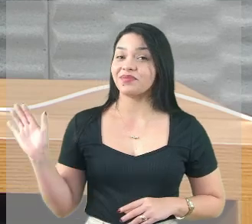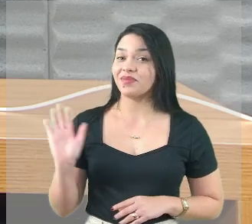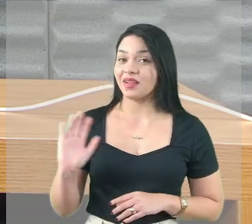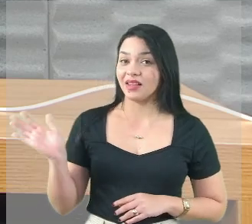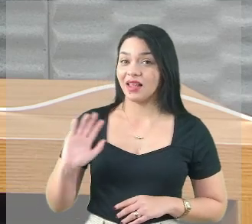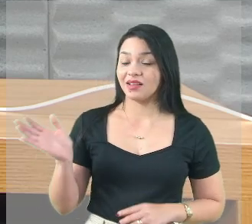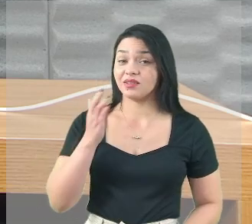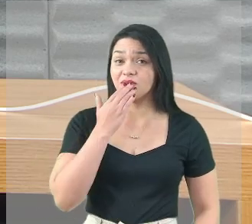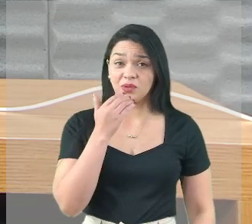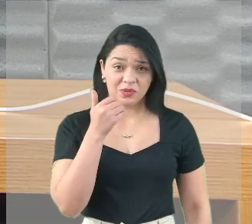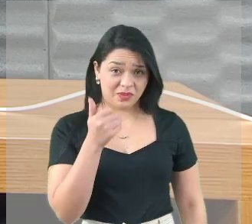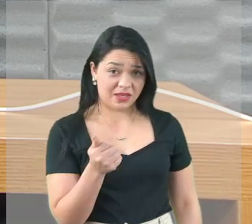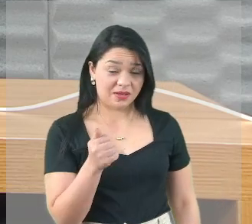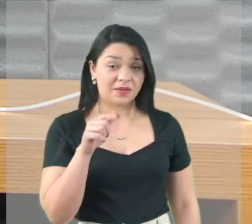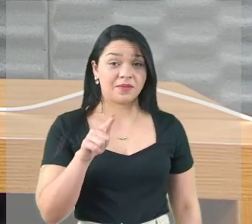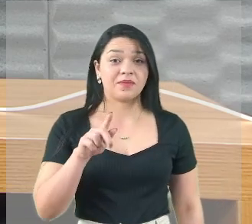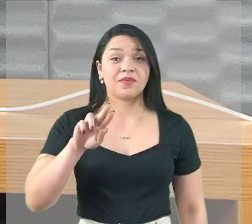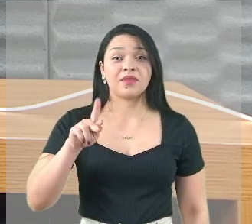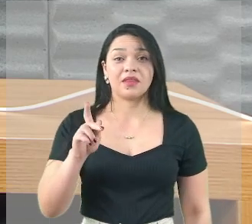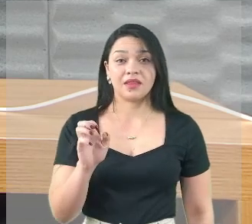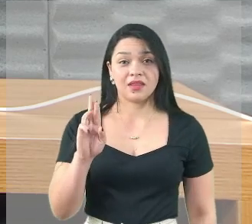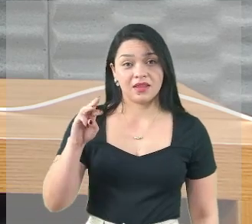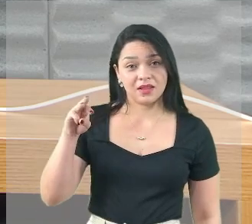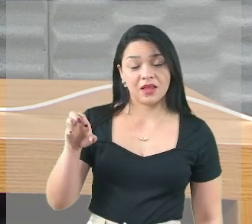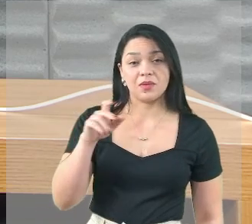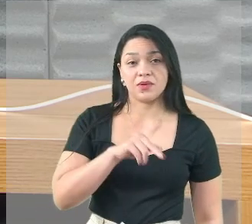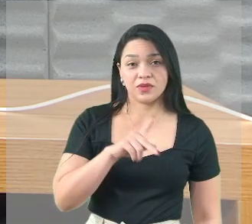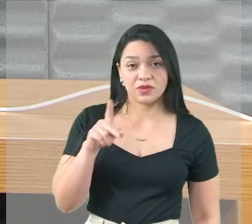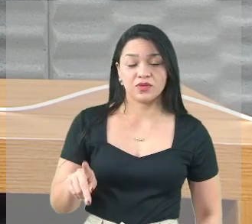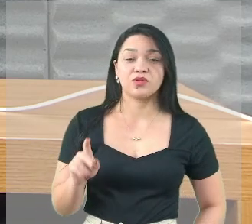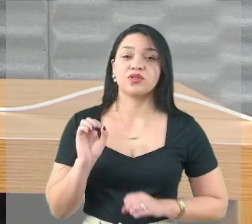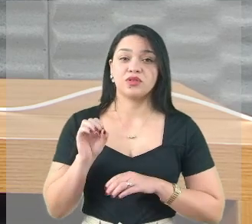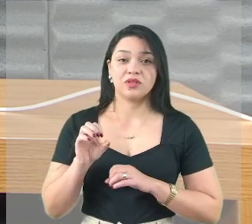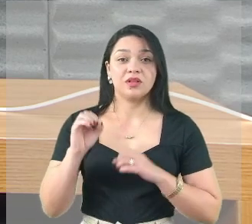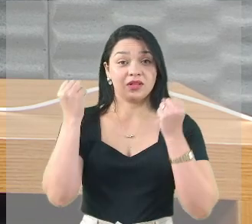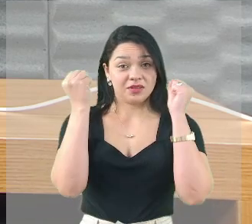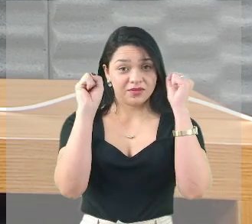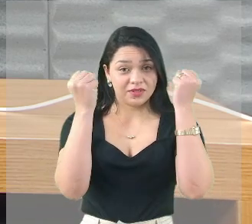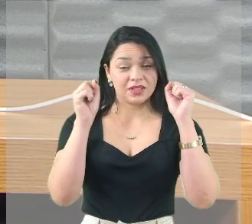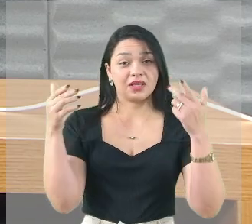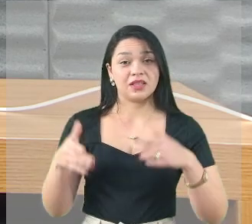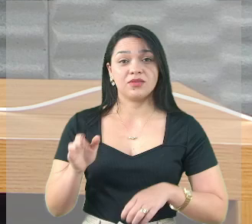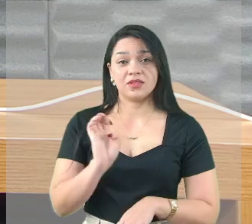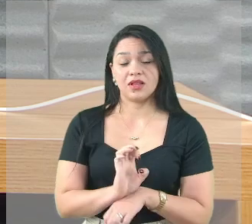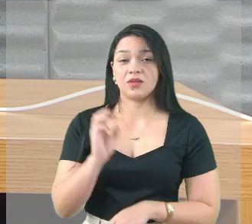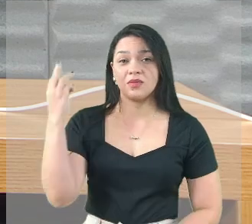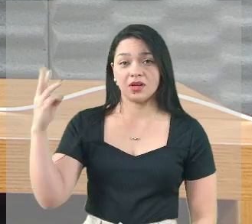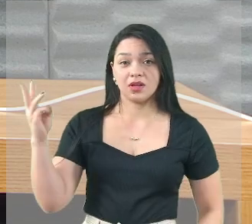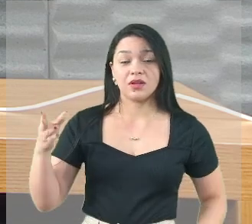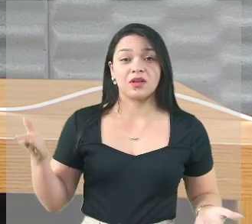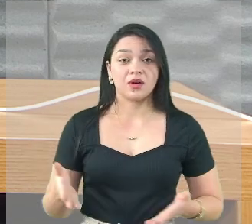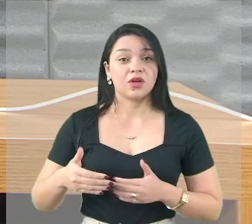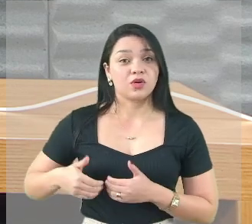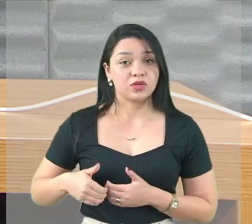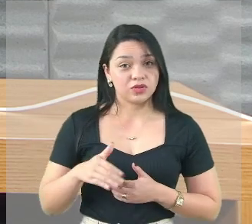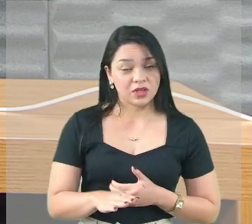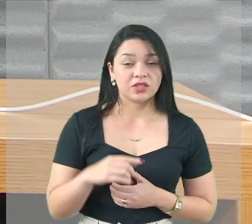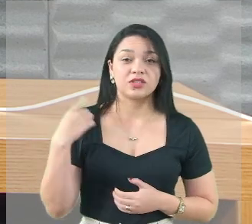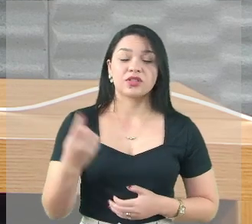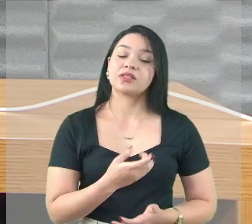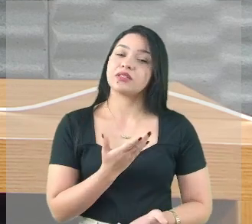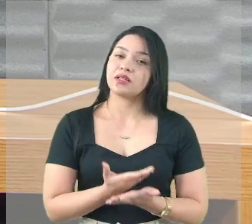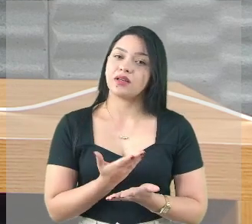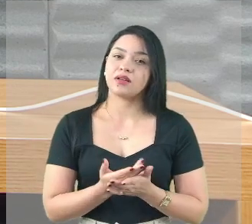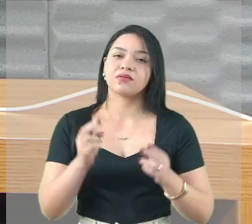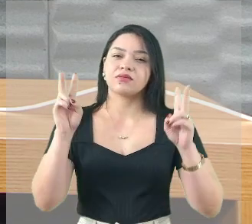Olá pessoal, tudo bem com vocês? Guilherme Campos aqui, professor de Educação Física da Rede Estadual do Maranhão, e nós iremos dar continuidade às nossas aulas